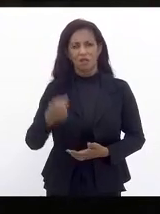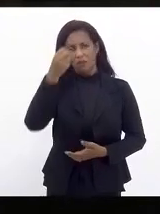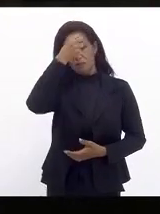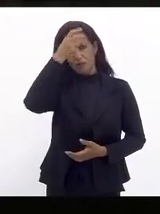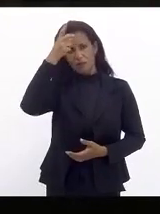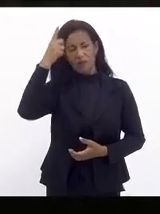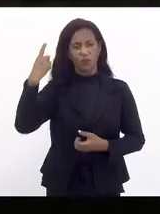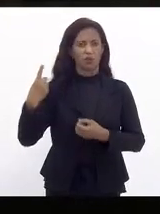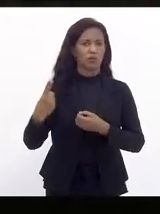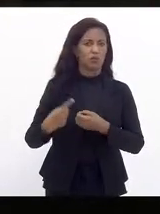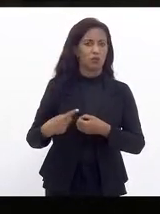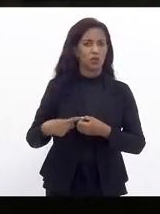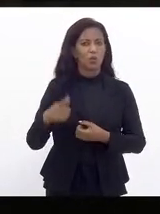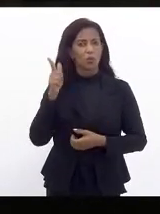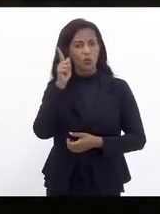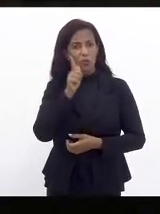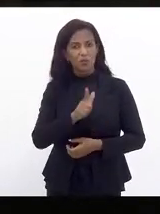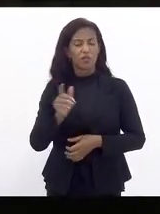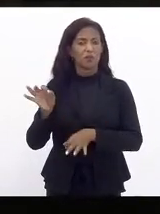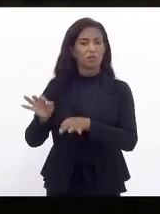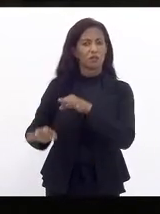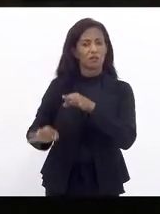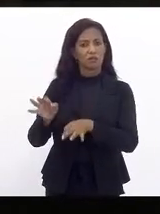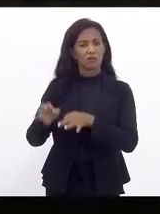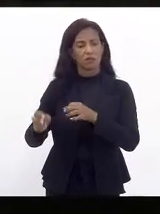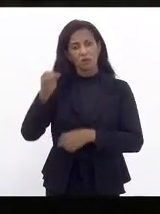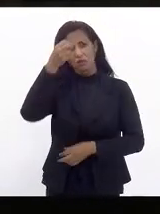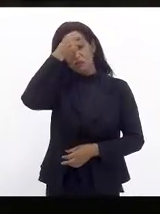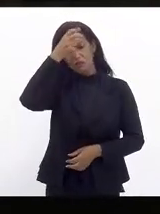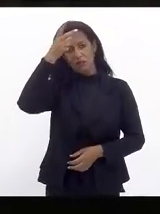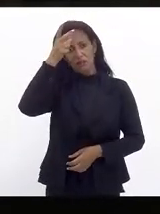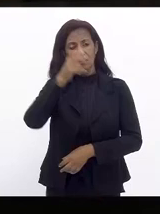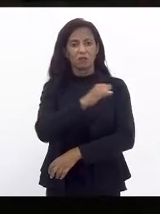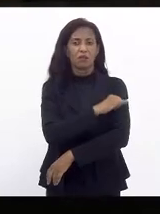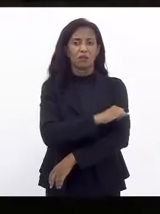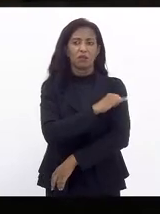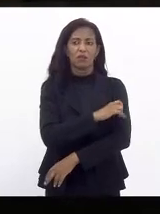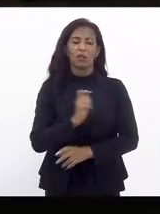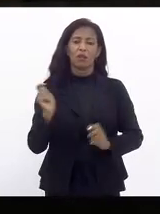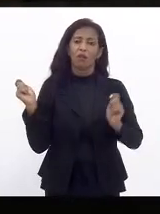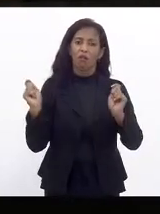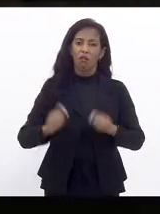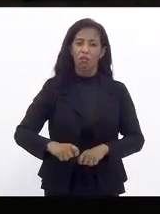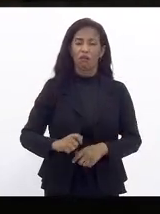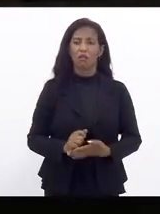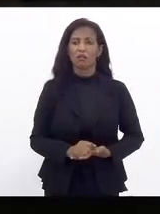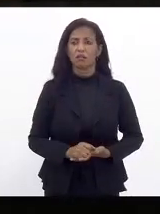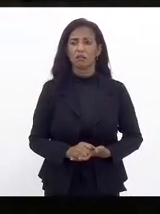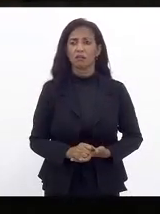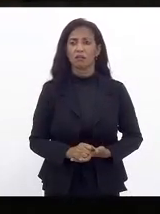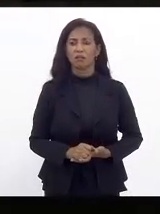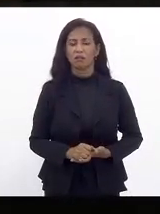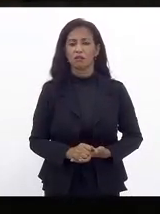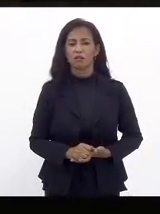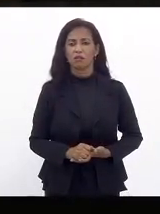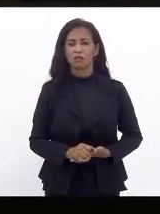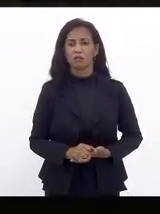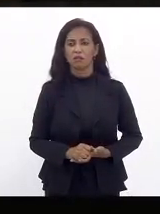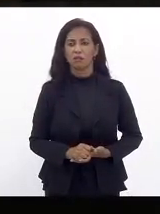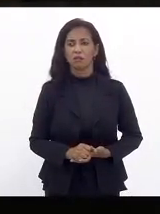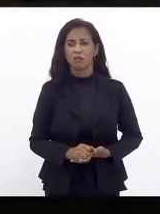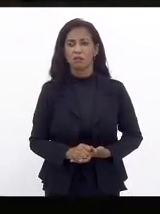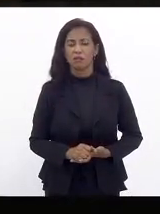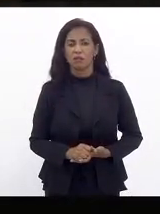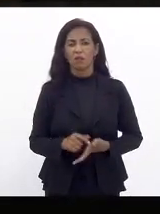Janeiro, que conseguiu na justiça que a prefeitura do Rio pudesse fazer